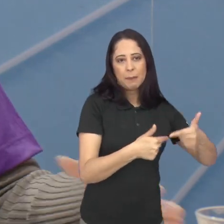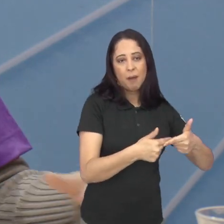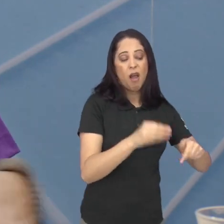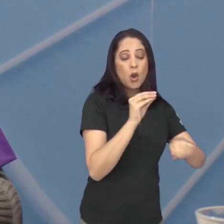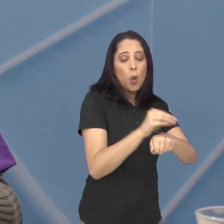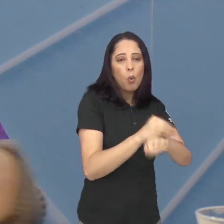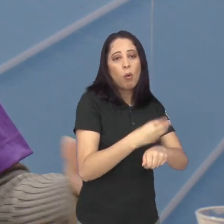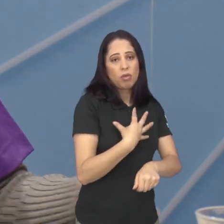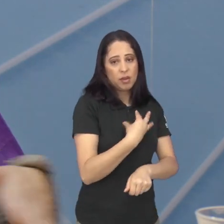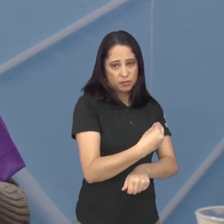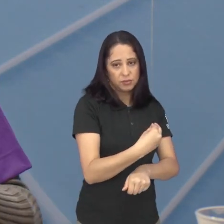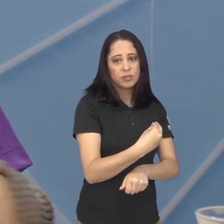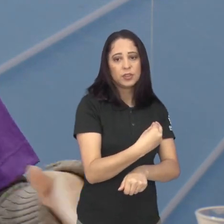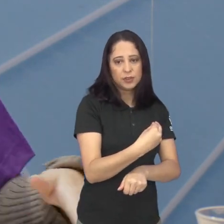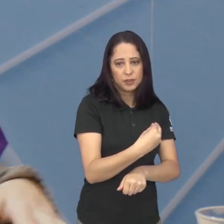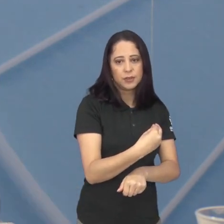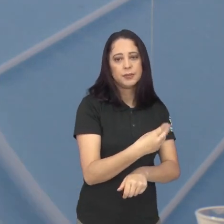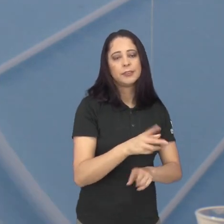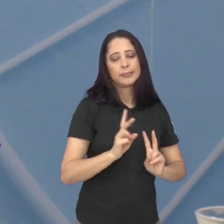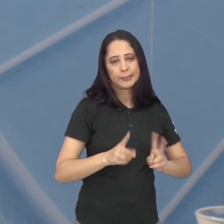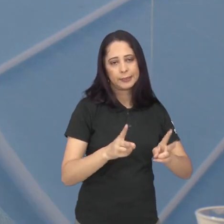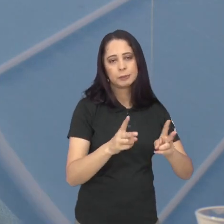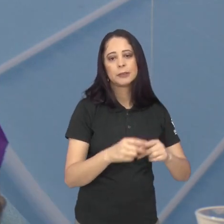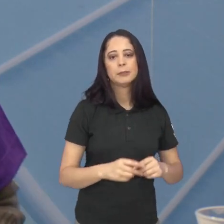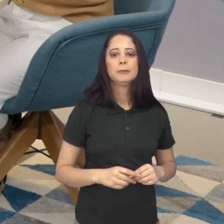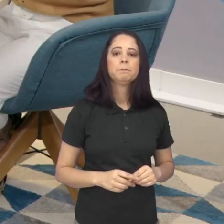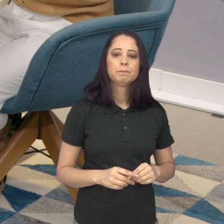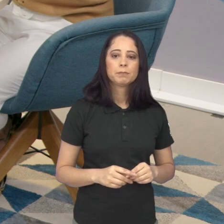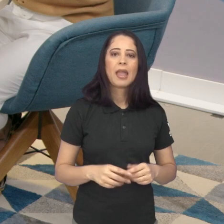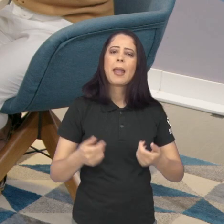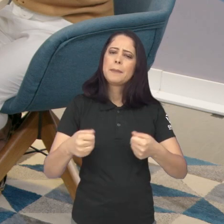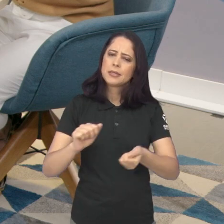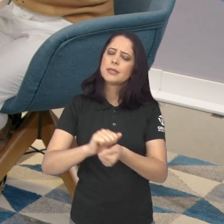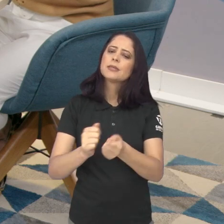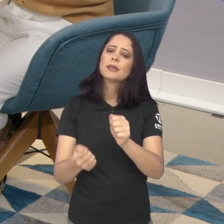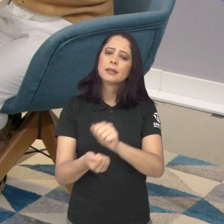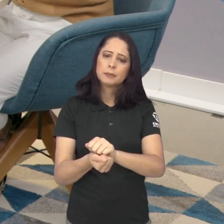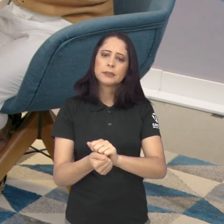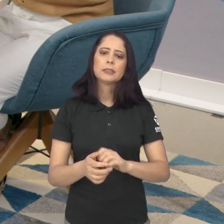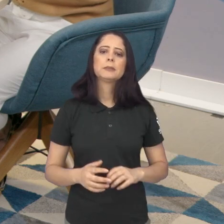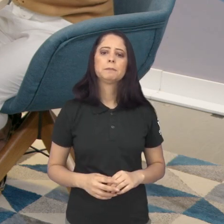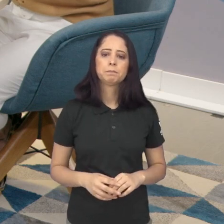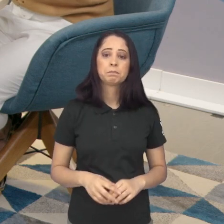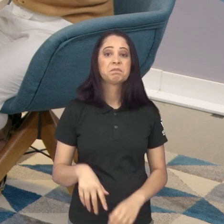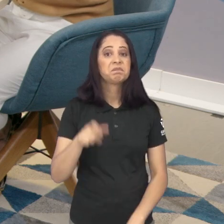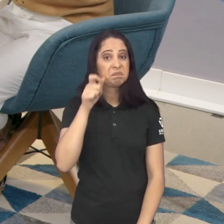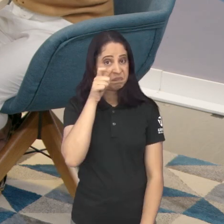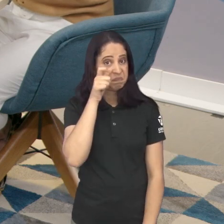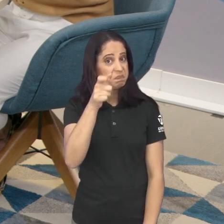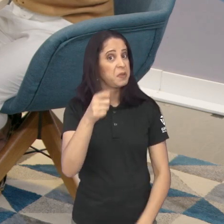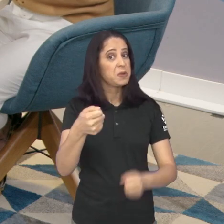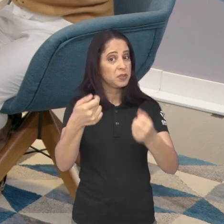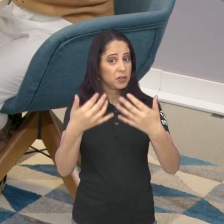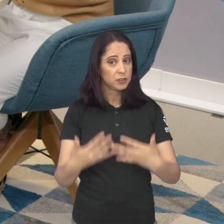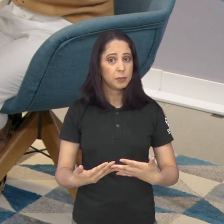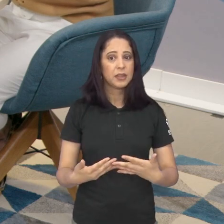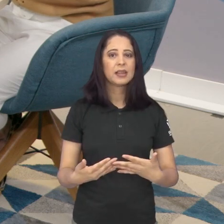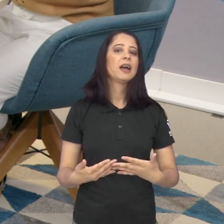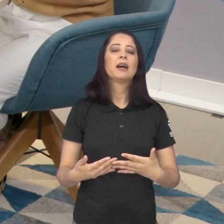trabalhar, mas vira levando em terapias e tudo. Tem que adaptar, né? Exatamente. É interessante a Andressa ter reforçado, né? Quando a gente fala em